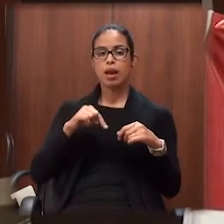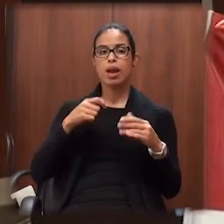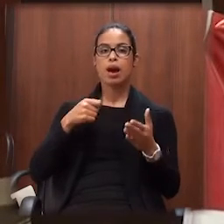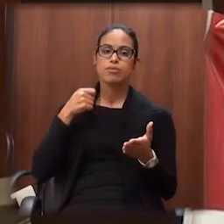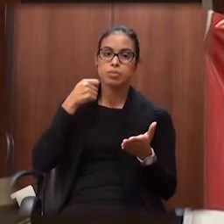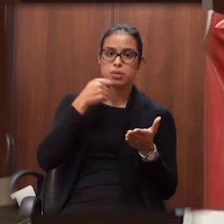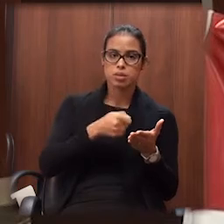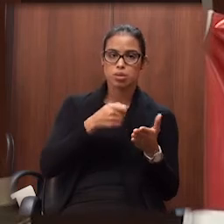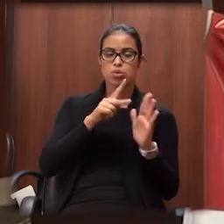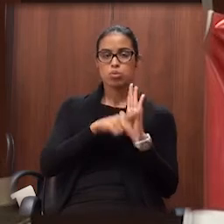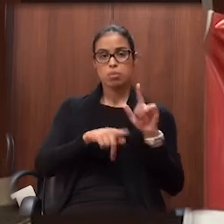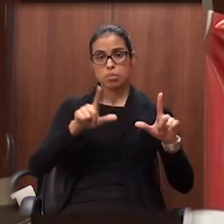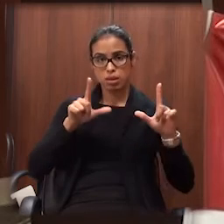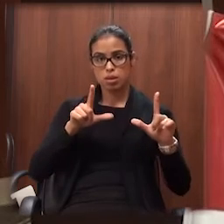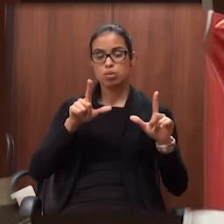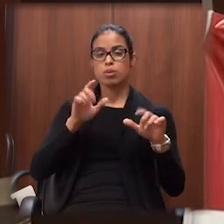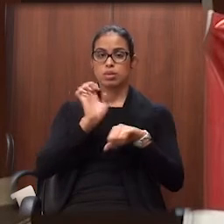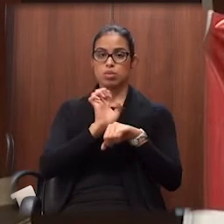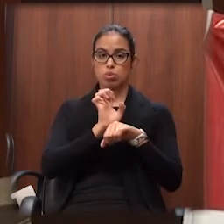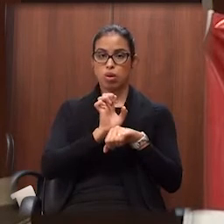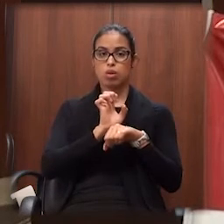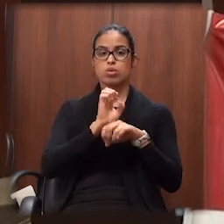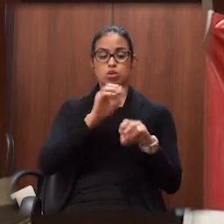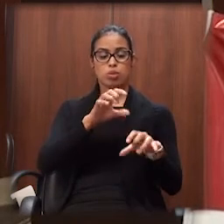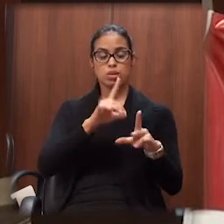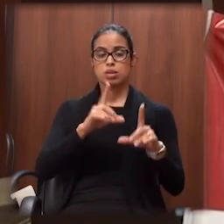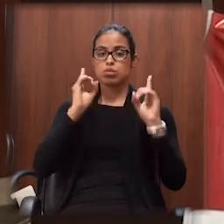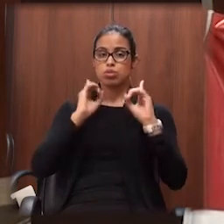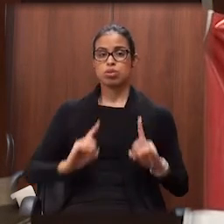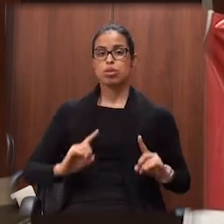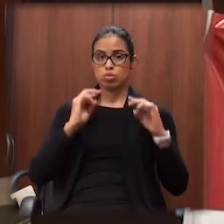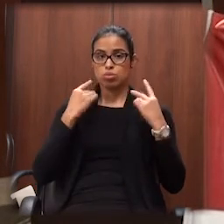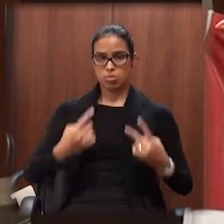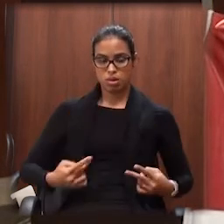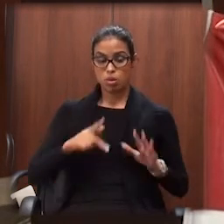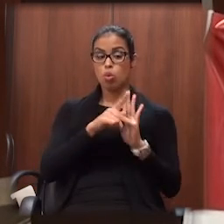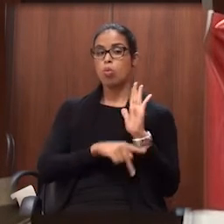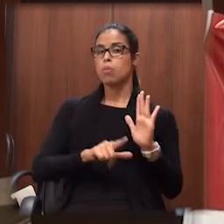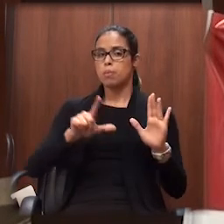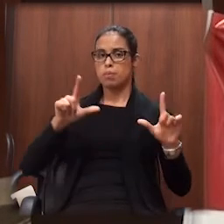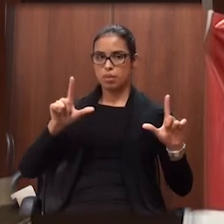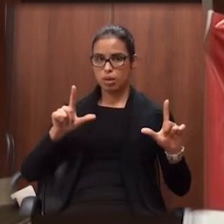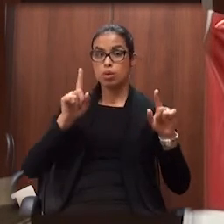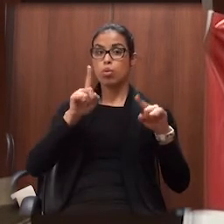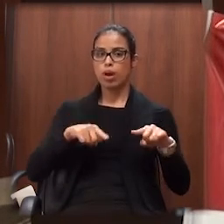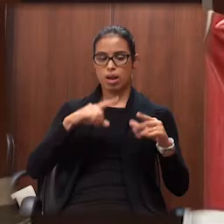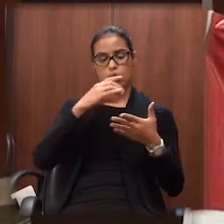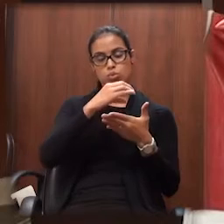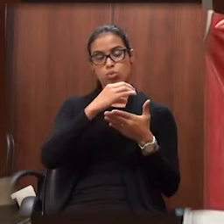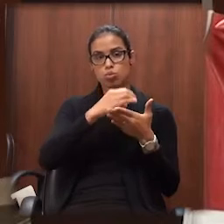do Plano Estadual de Educação em Direitos Humanos. plano estadual é um documento